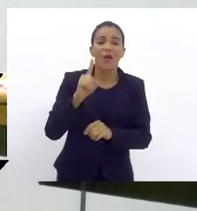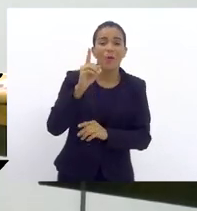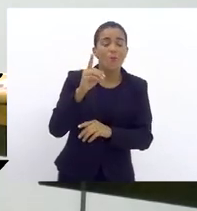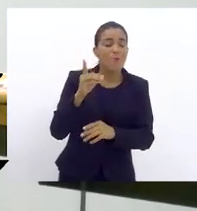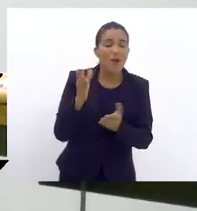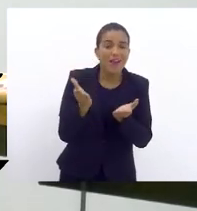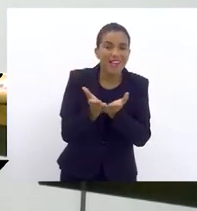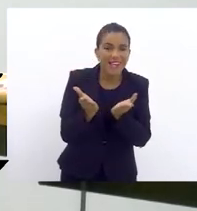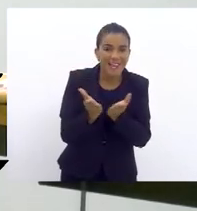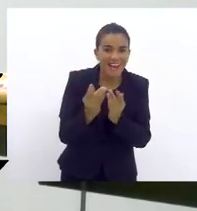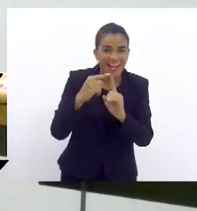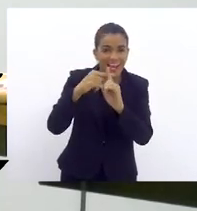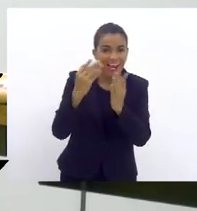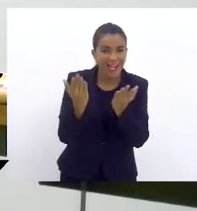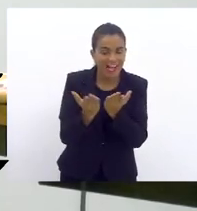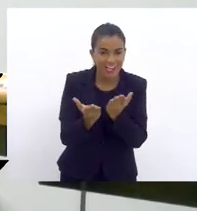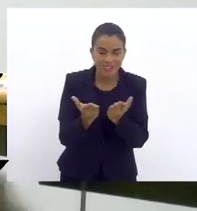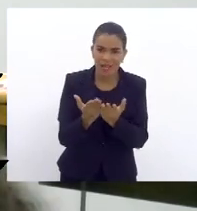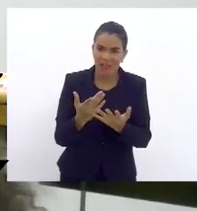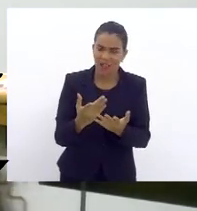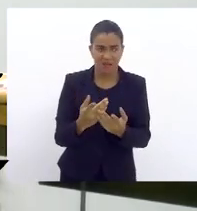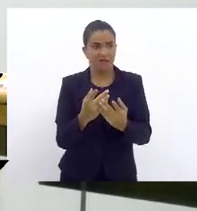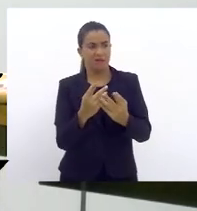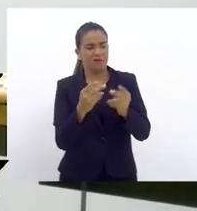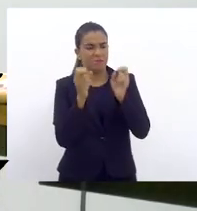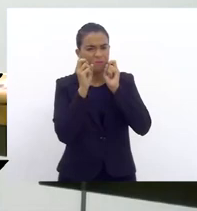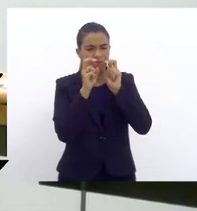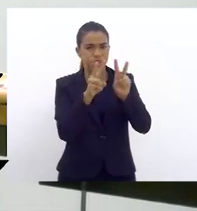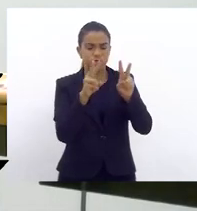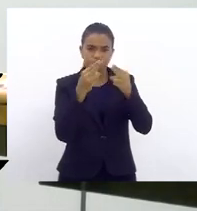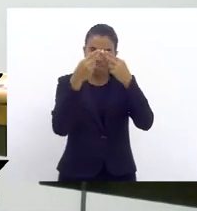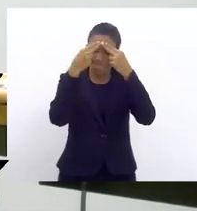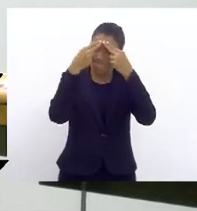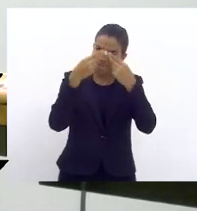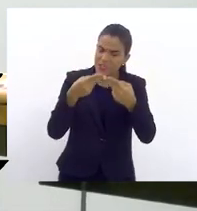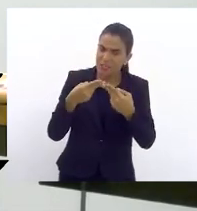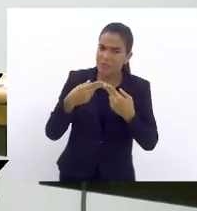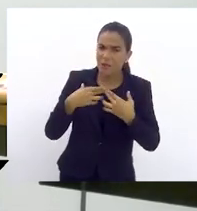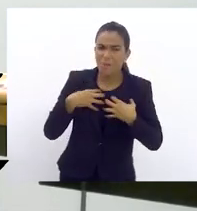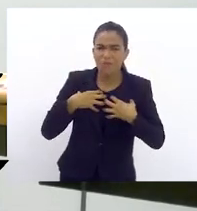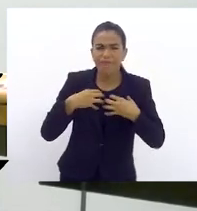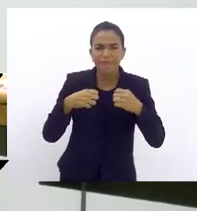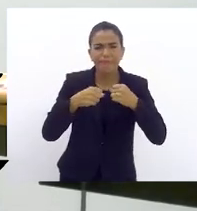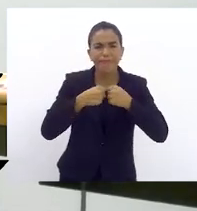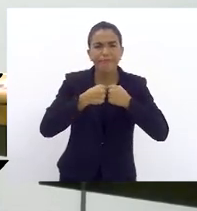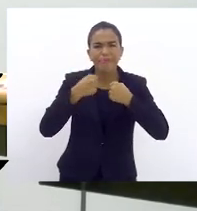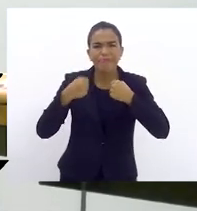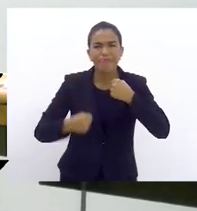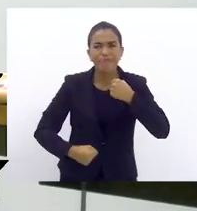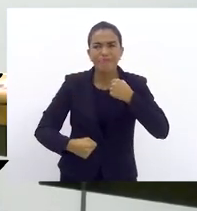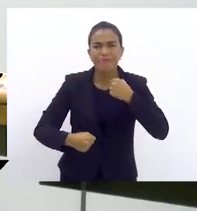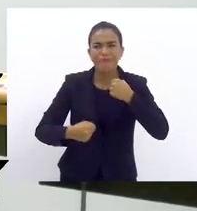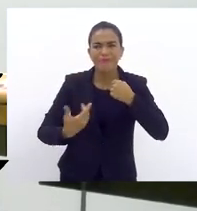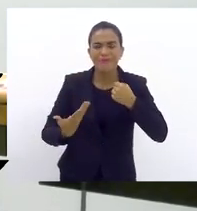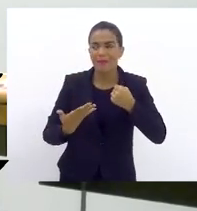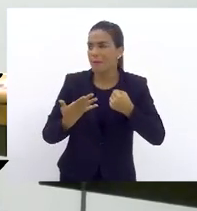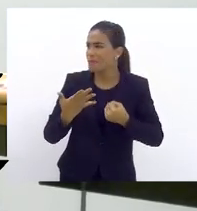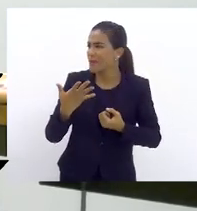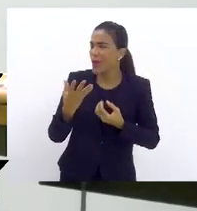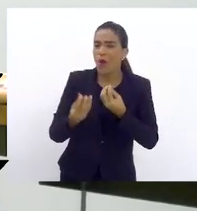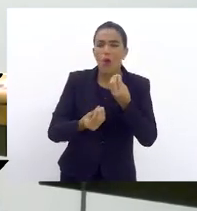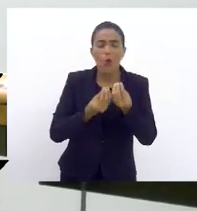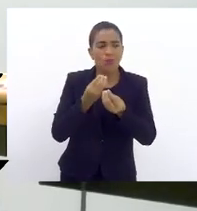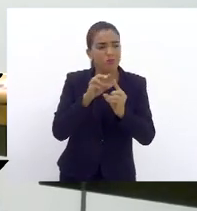né então assim isso causa uma frustração um sentimento de impotência por um lado mas ao mesmo tempo